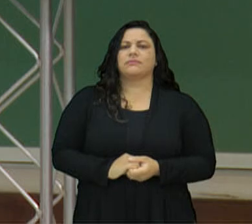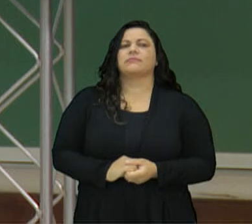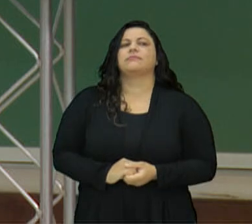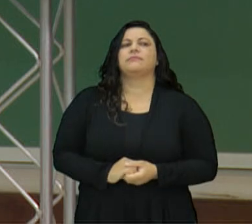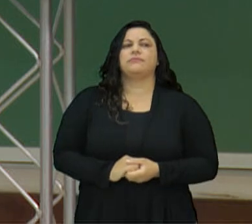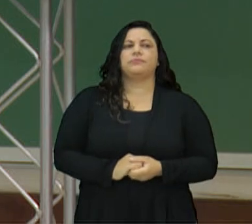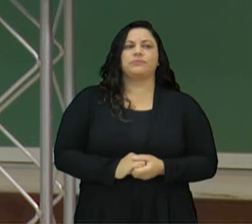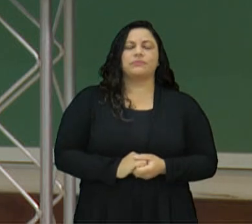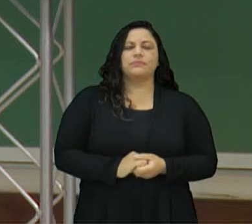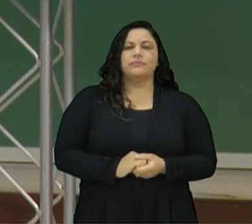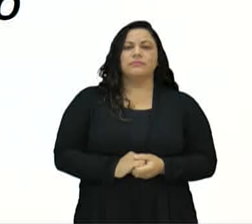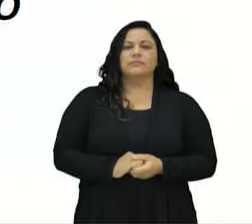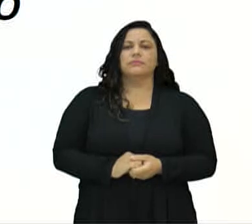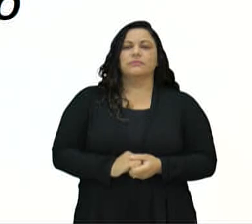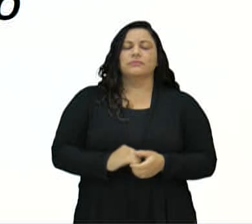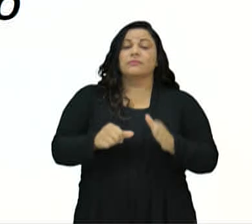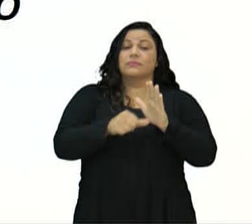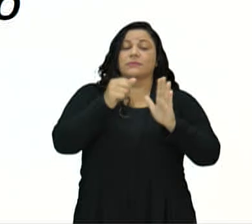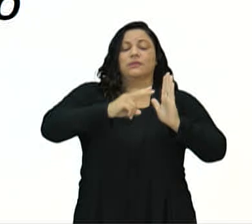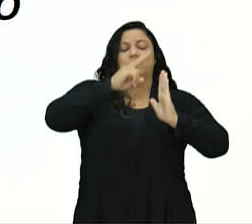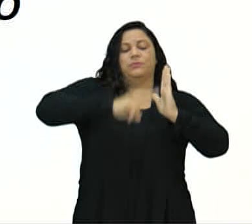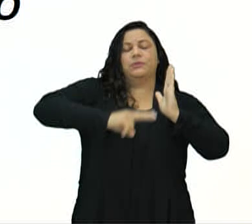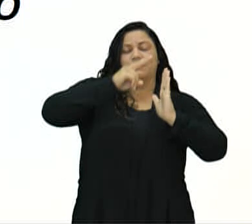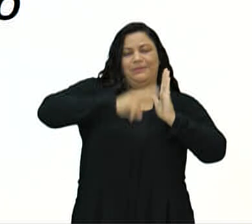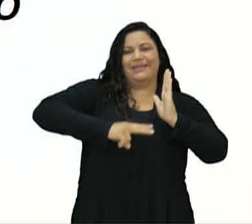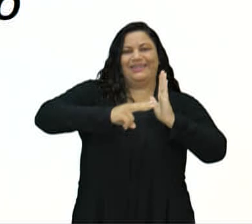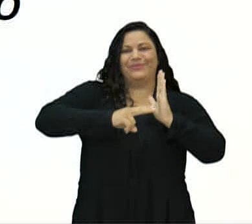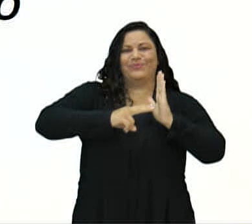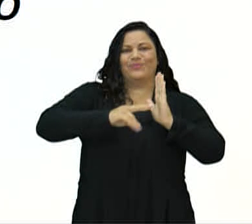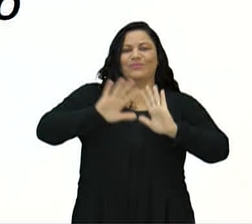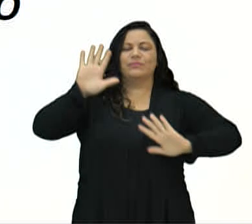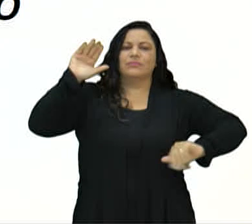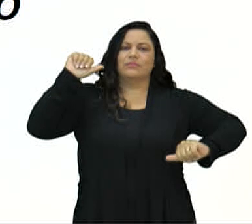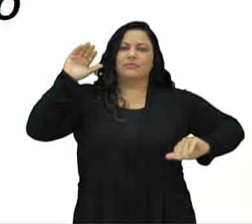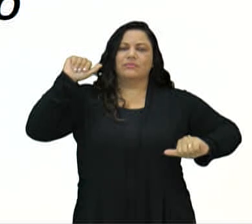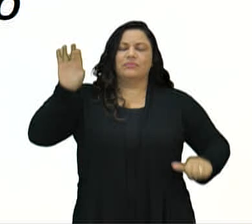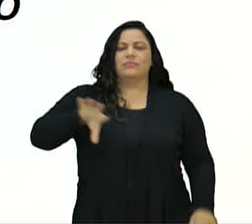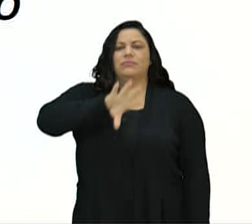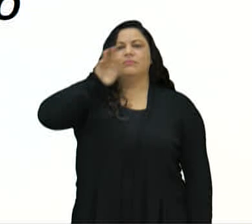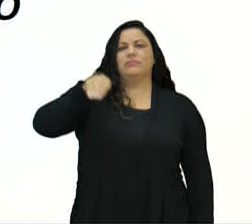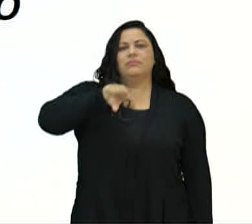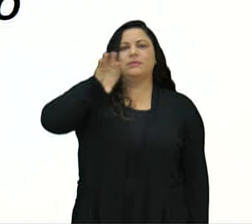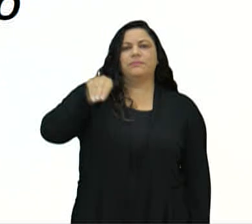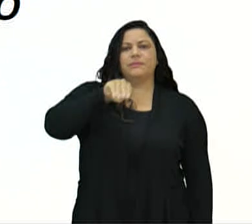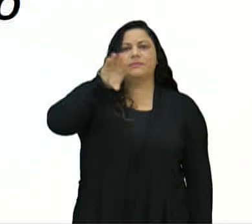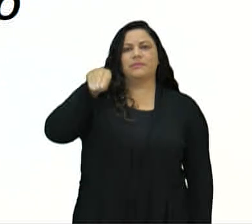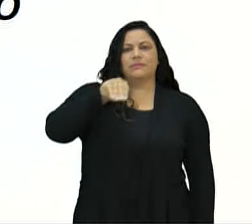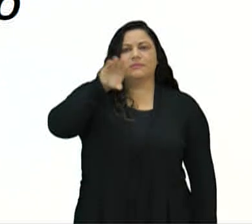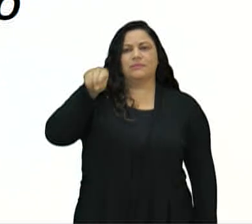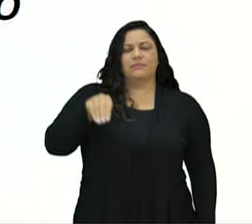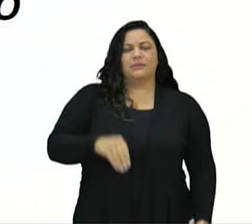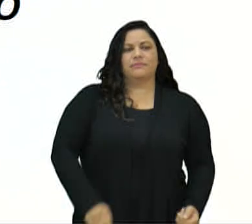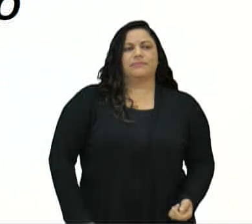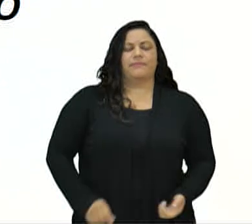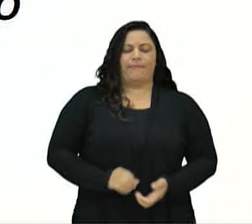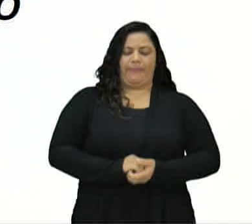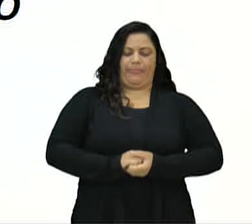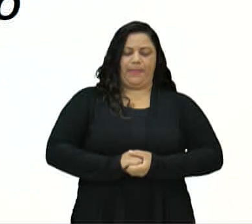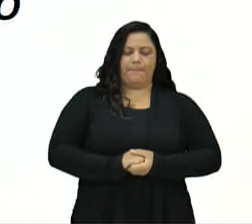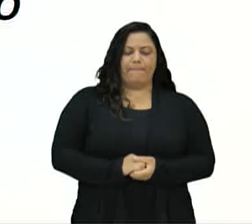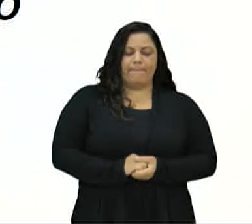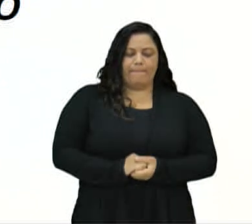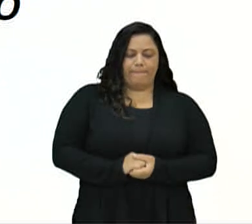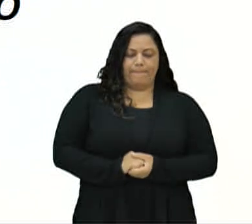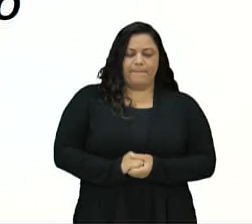certo? Então vamos ler. Imobiliária Marítima, em Cabo de Palos, se vende apartamento de 2 dormitórios,